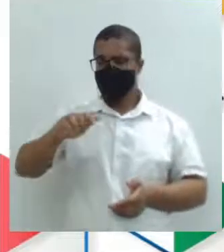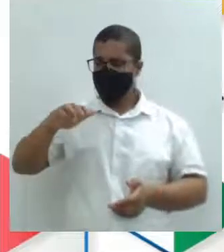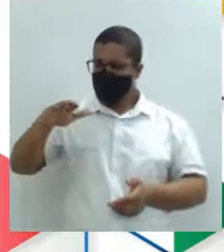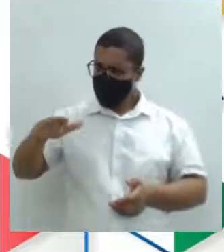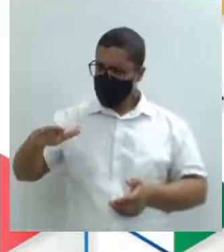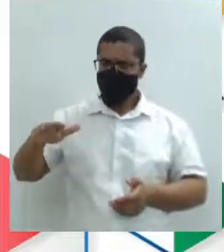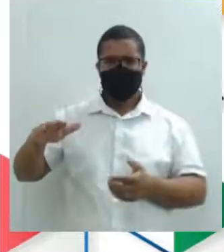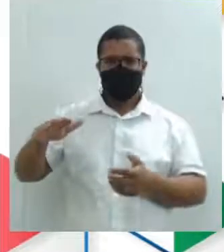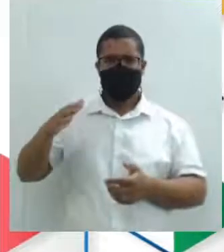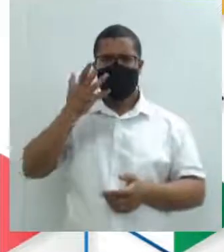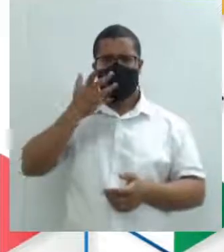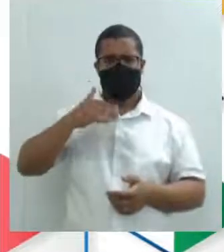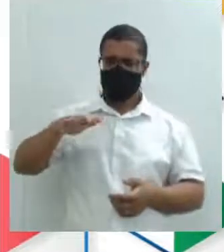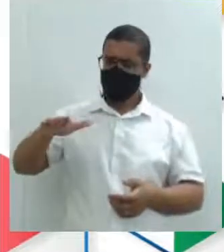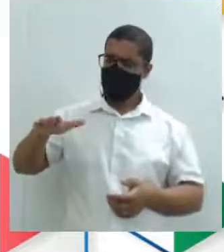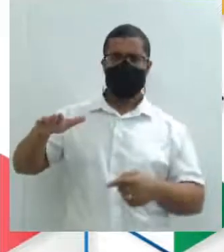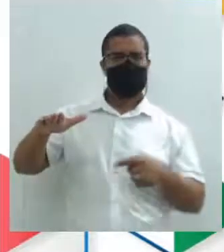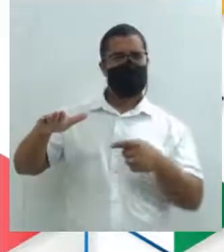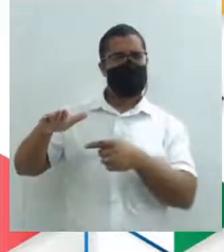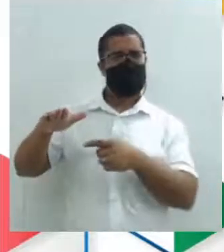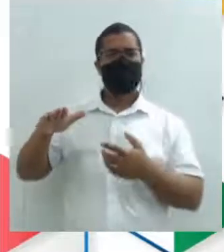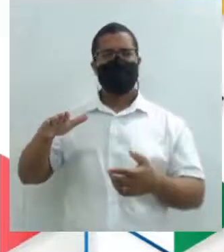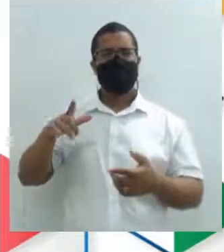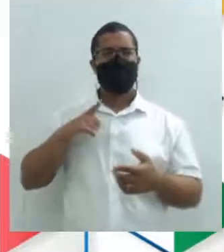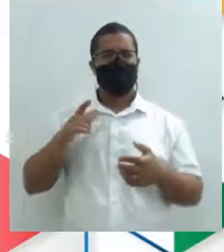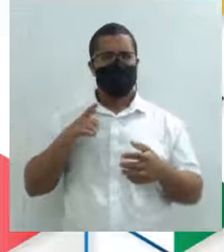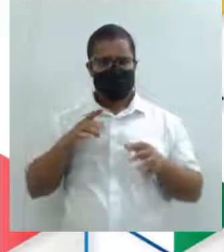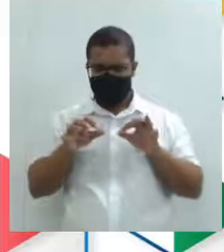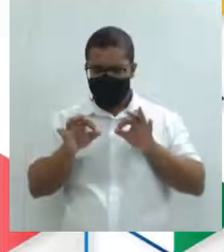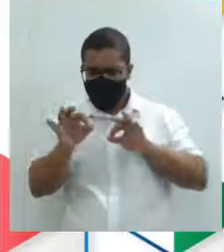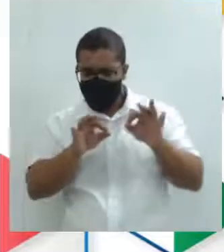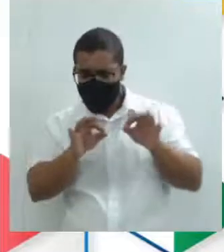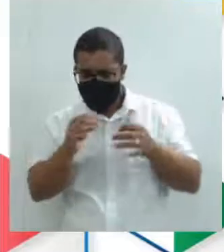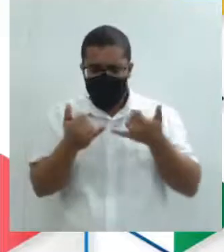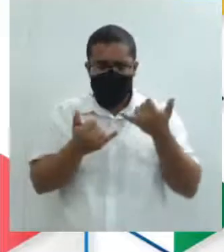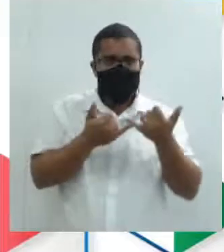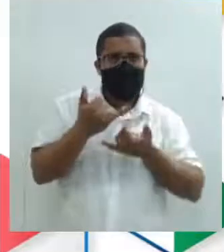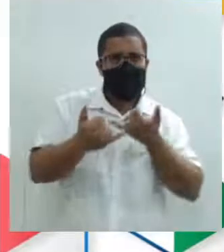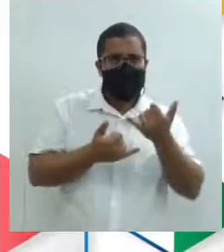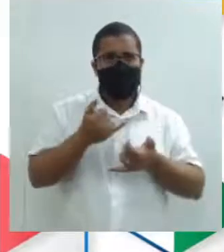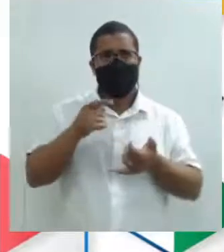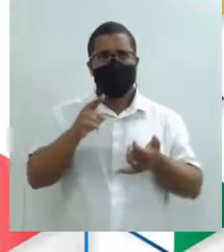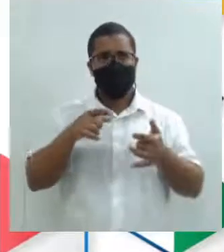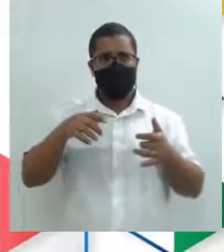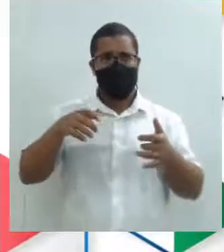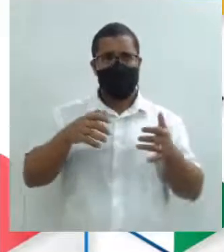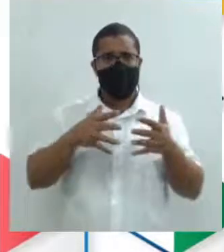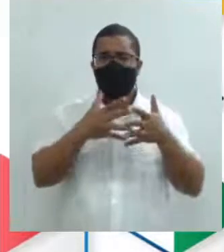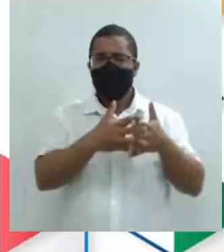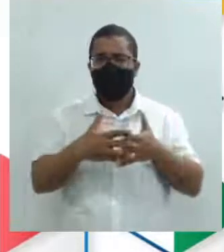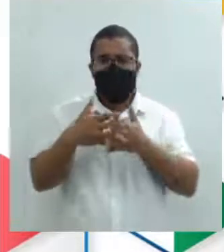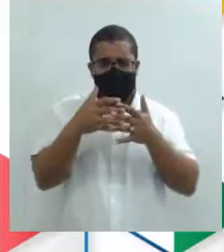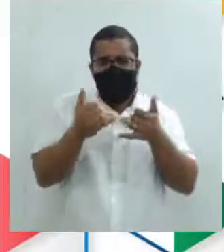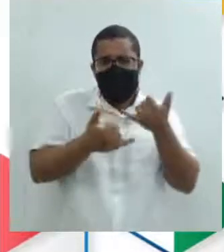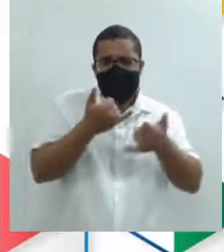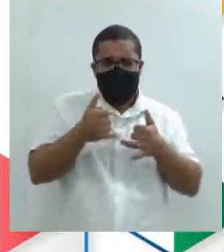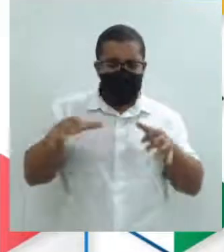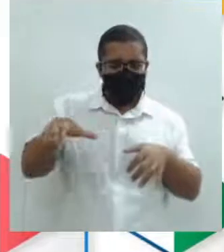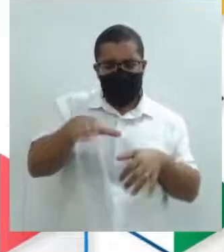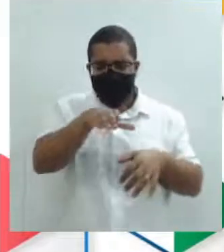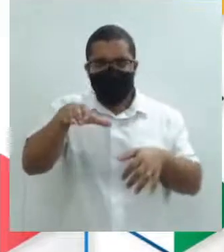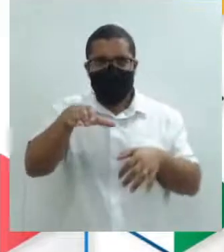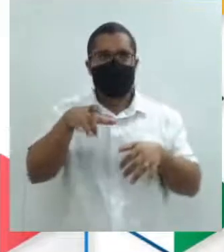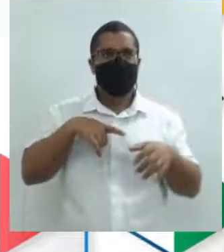é uma criança, que está mexendo ali, brincando com um caminhãozinho de brinquedo, certo? Tem